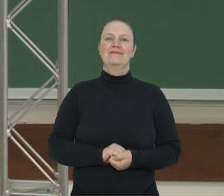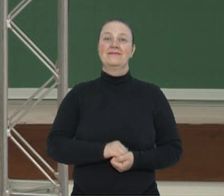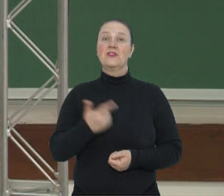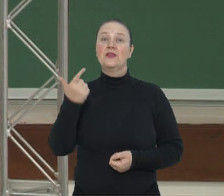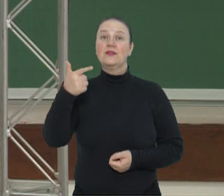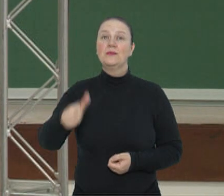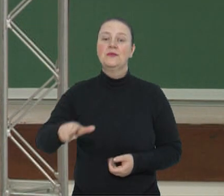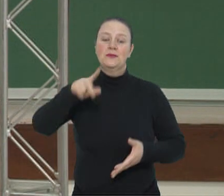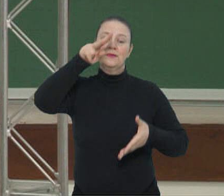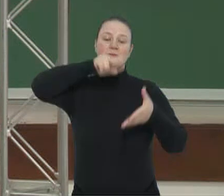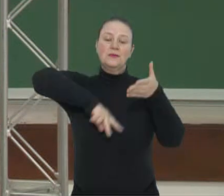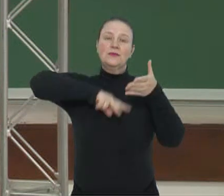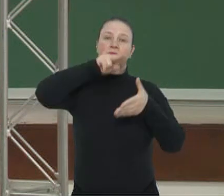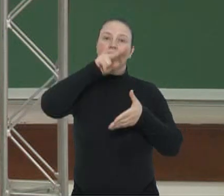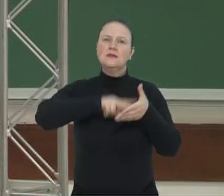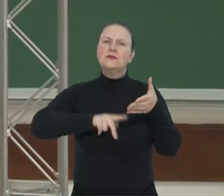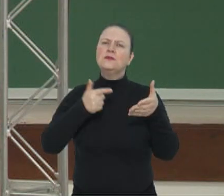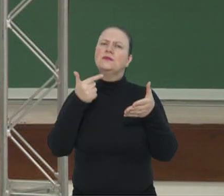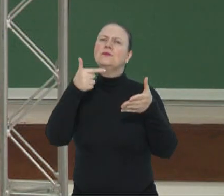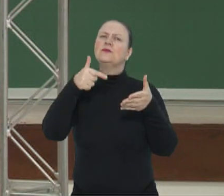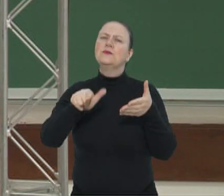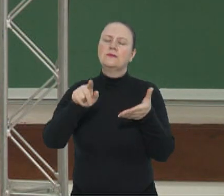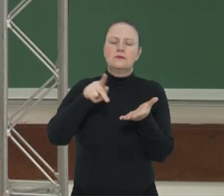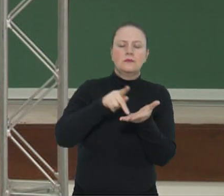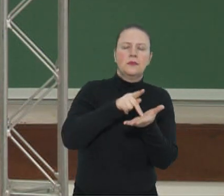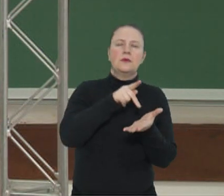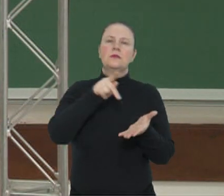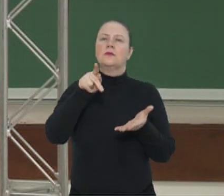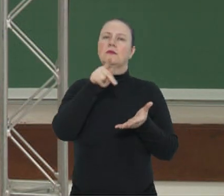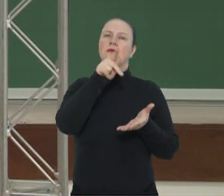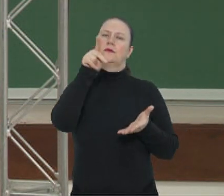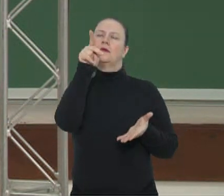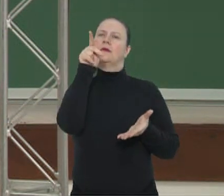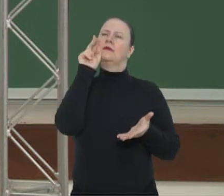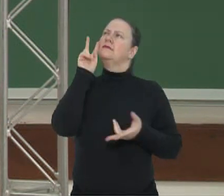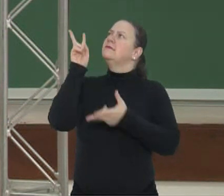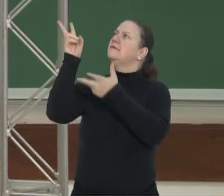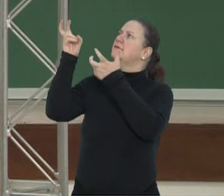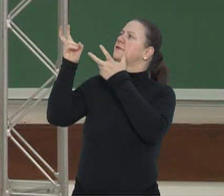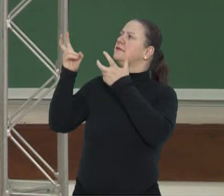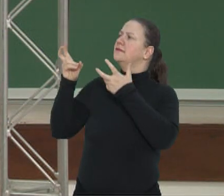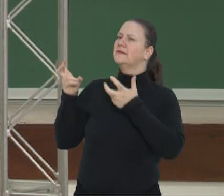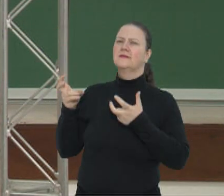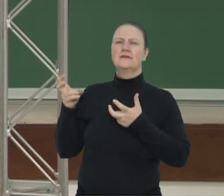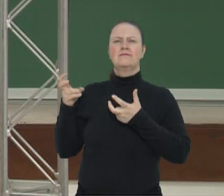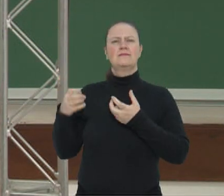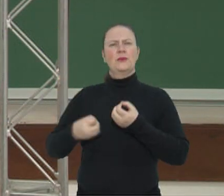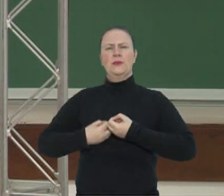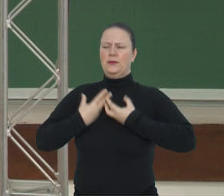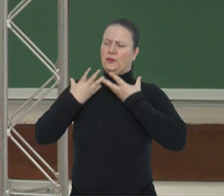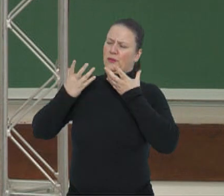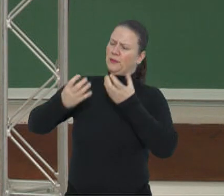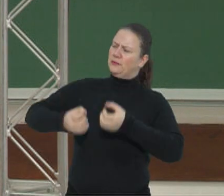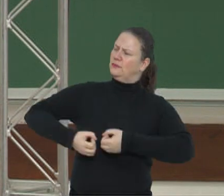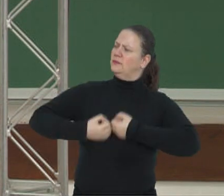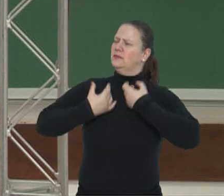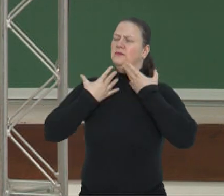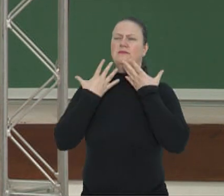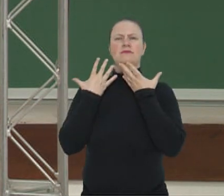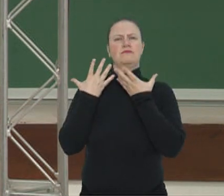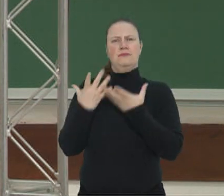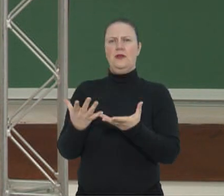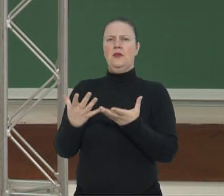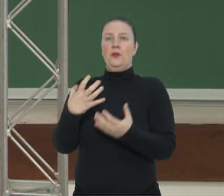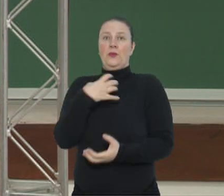após ter lido novamente aqui o poema, se deparado com esse tom poético, sublime, né,